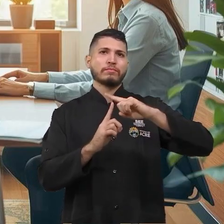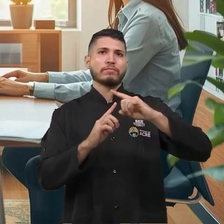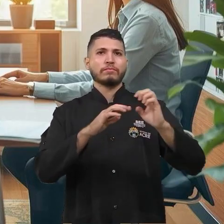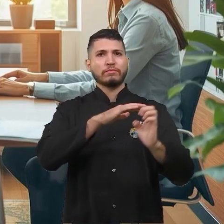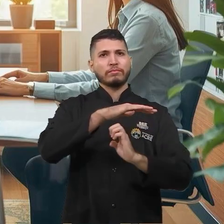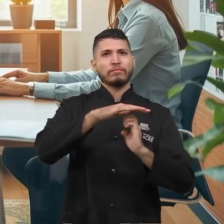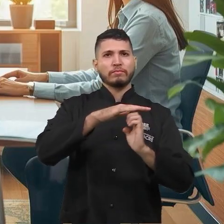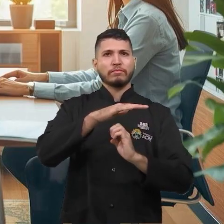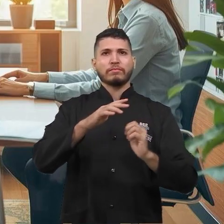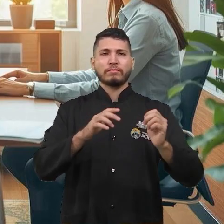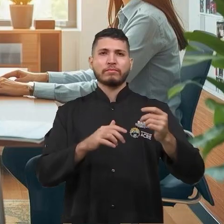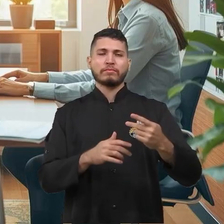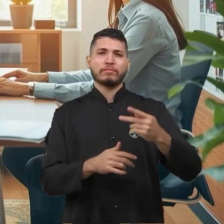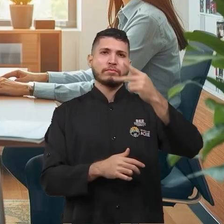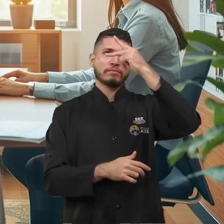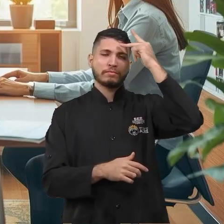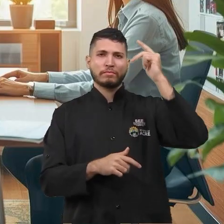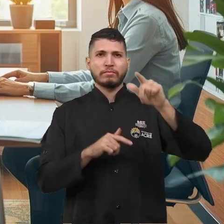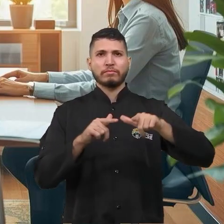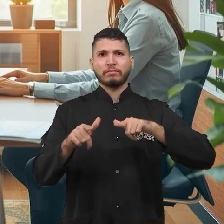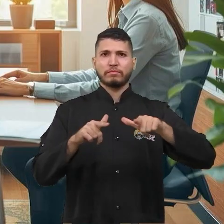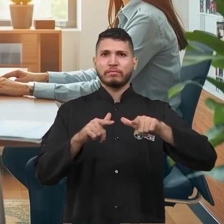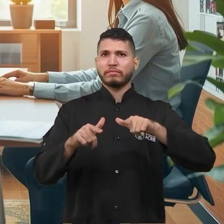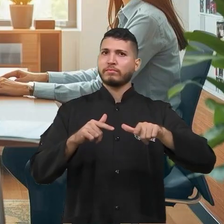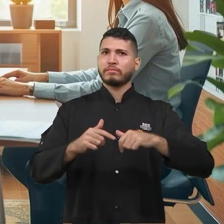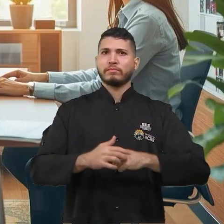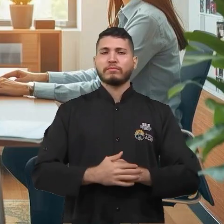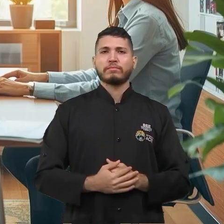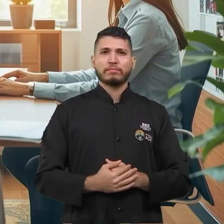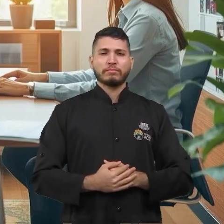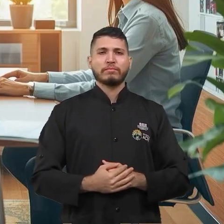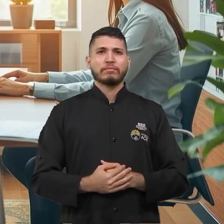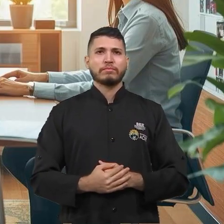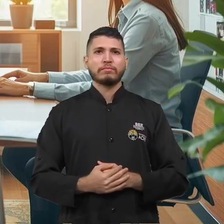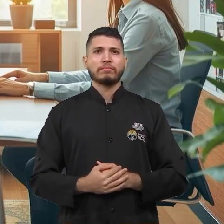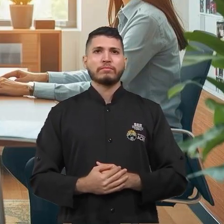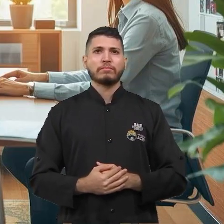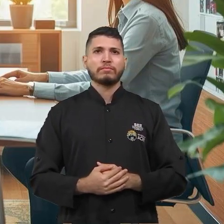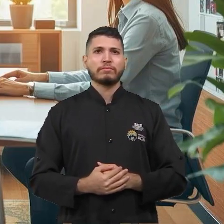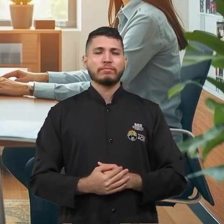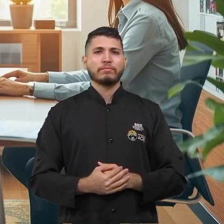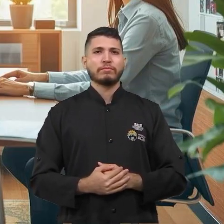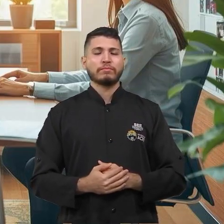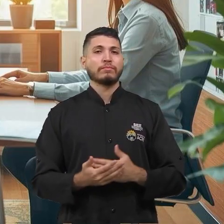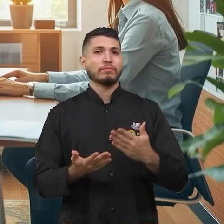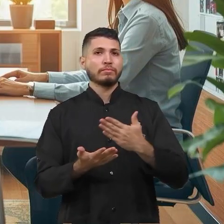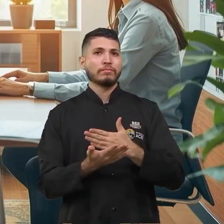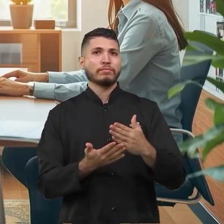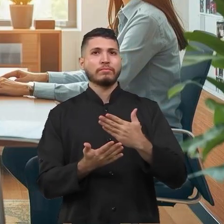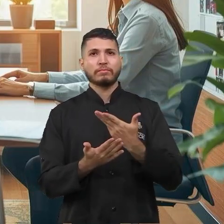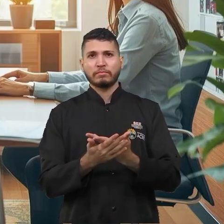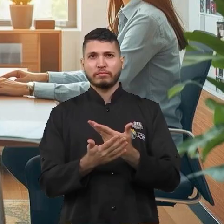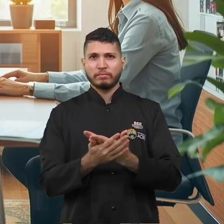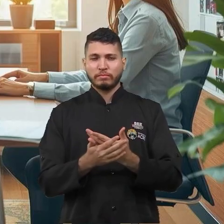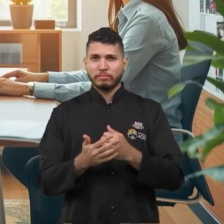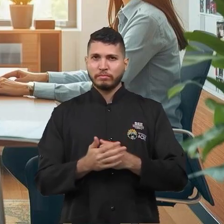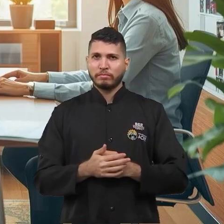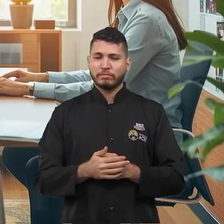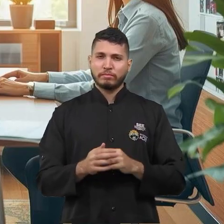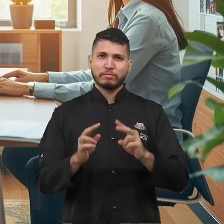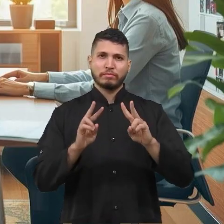trabalha. O mais interessante é chamar a atenção de vocês lá para o início da nossa aula, onde eu falei sobre